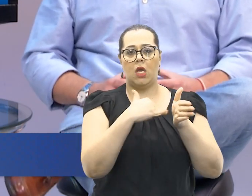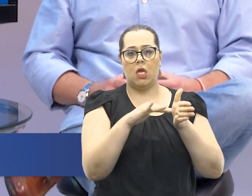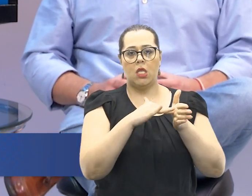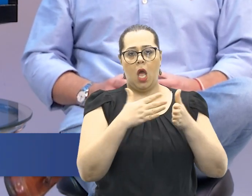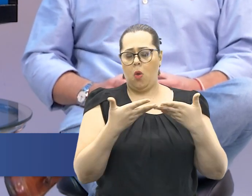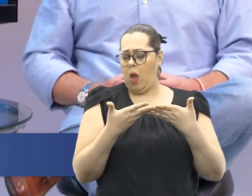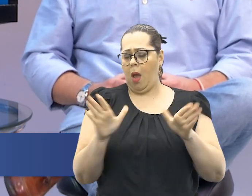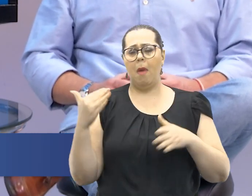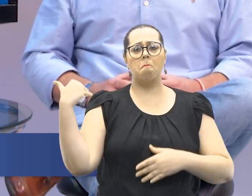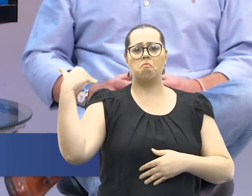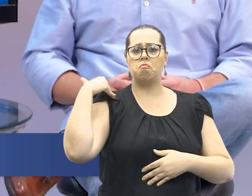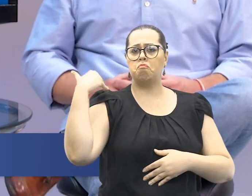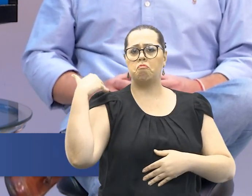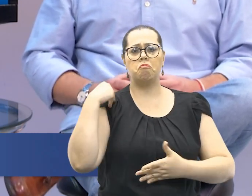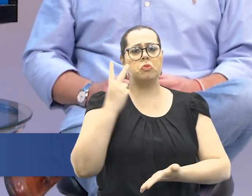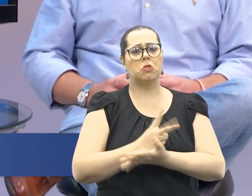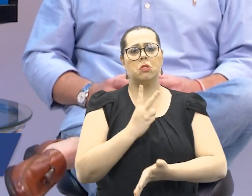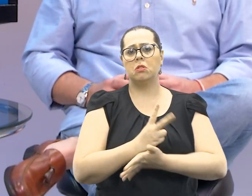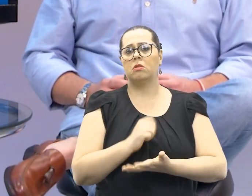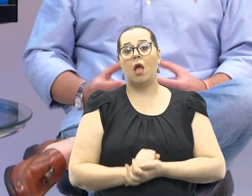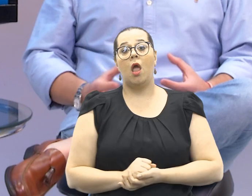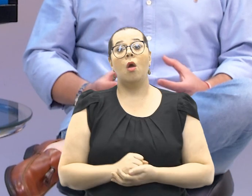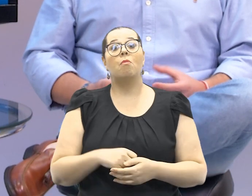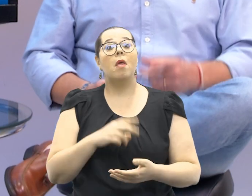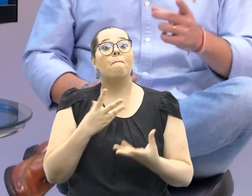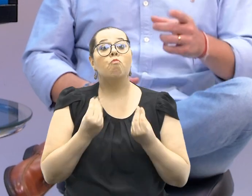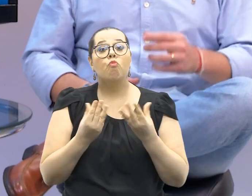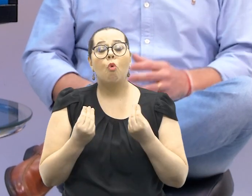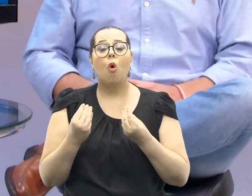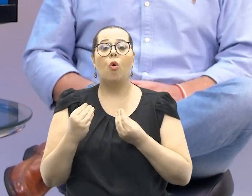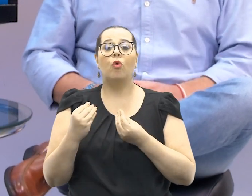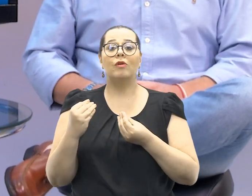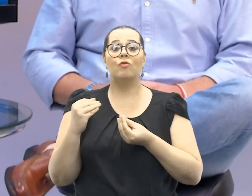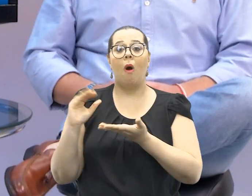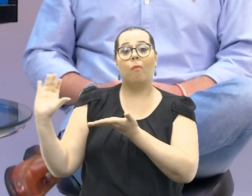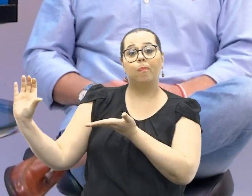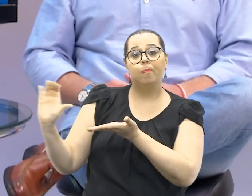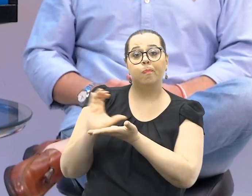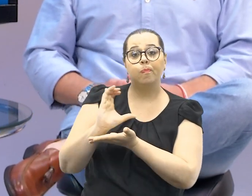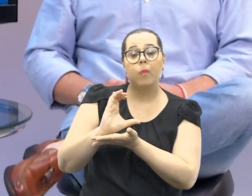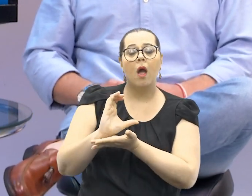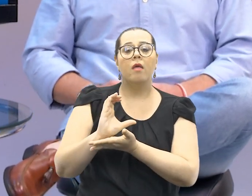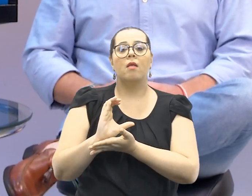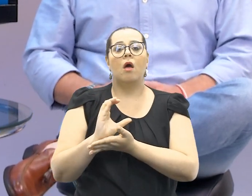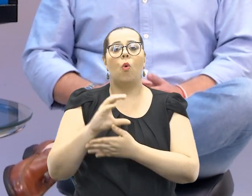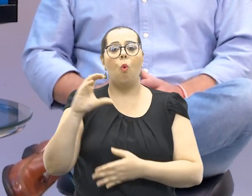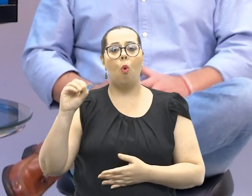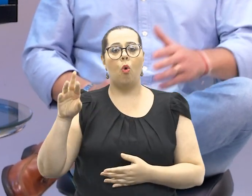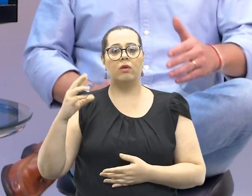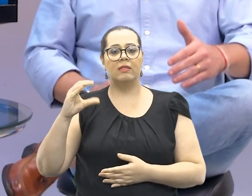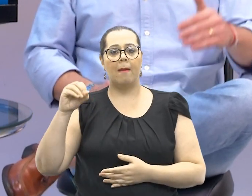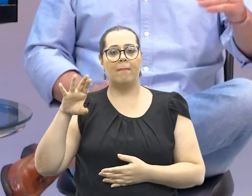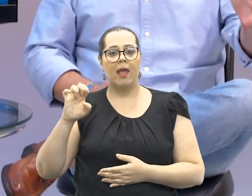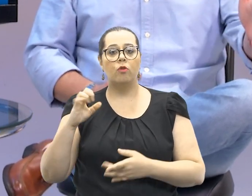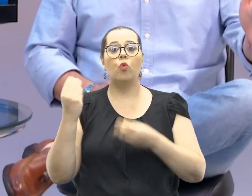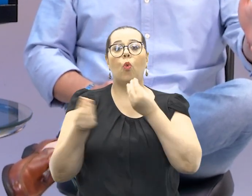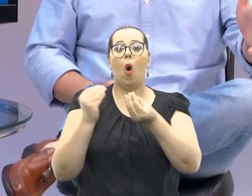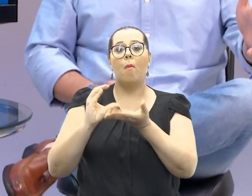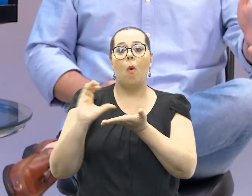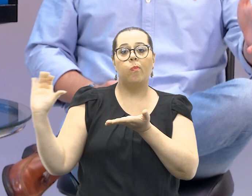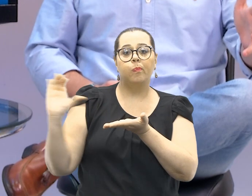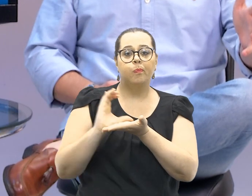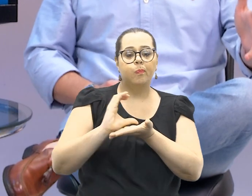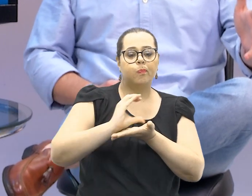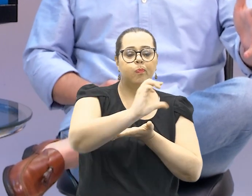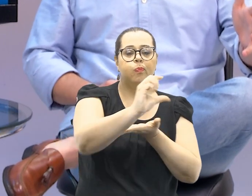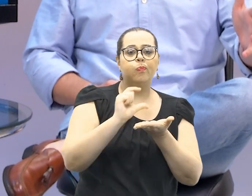disposição para muito da emenda de orçamento ser requerida pela população. Porque às vezes a gente pensa, vamos destinar um recurso para tal coisa,